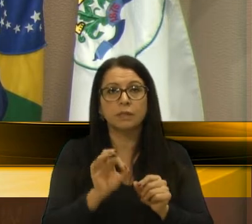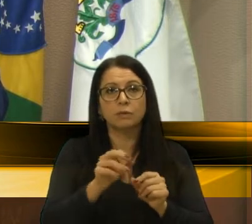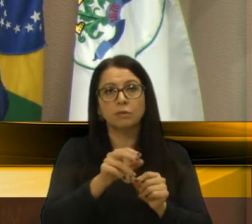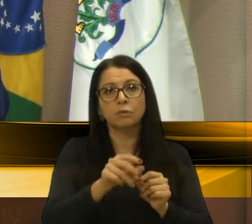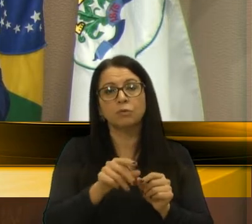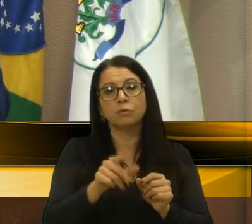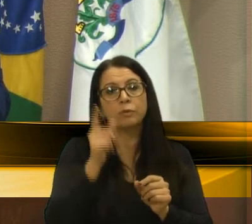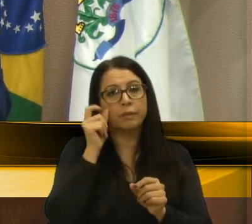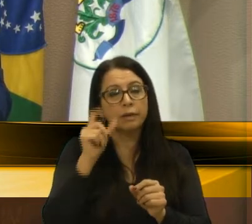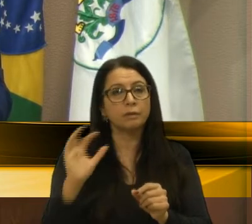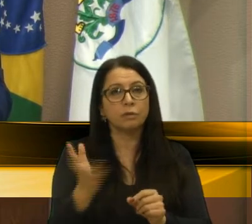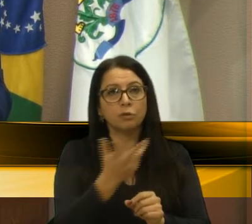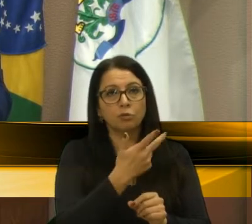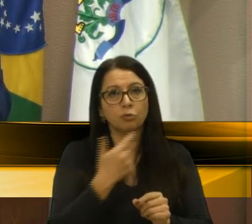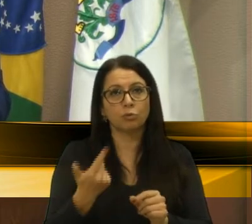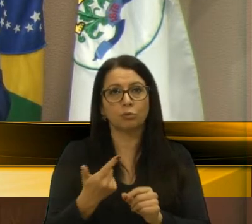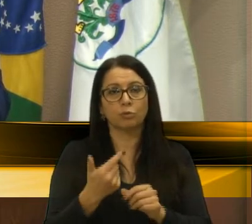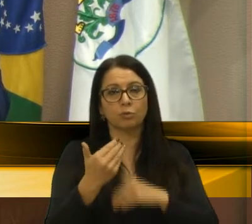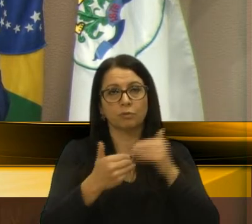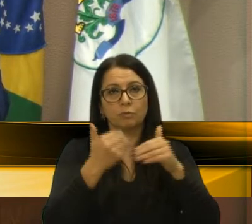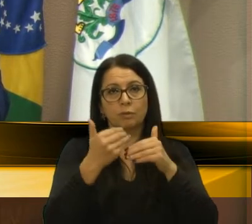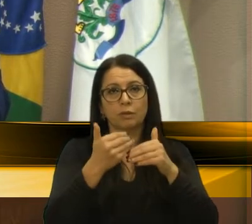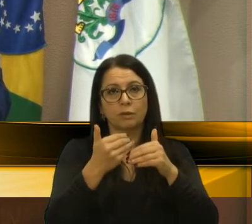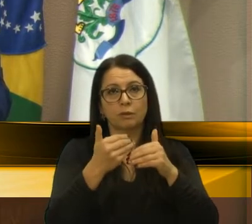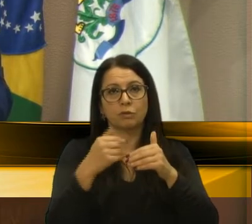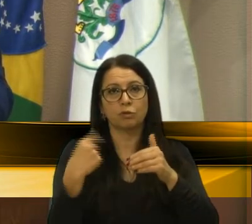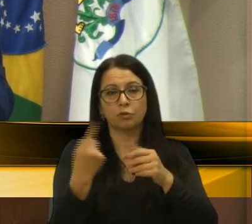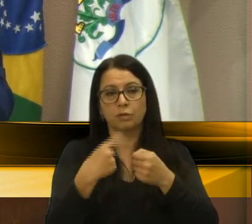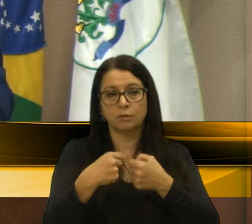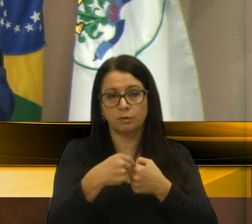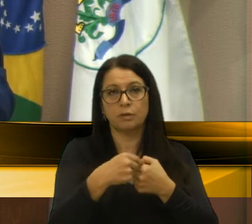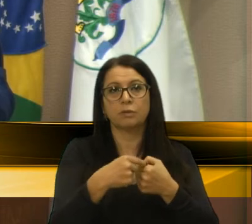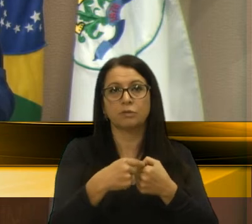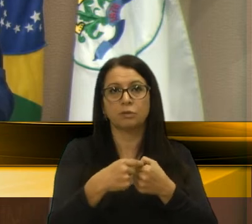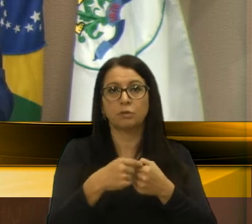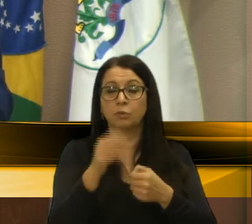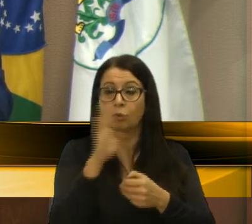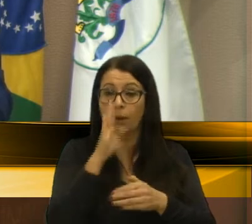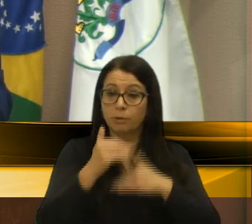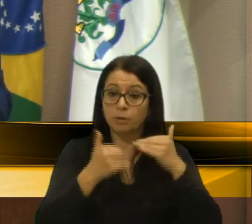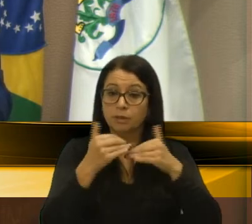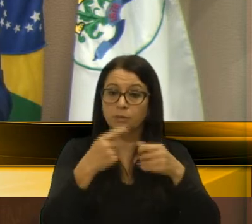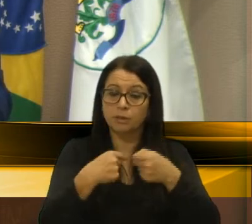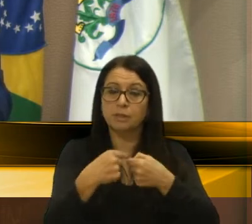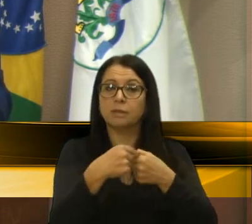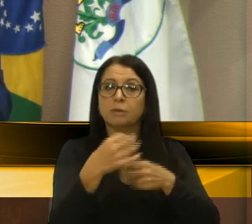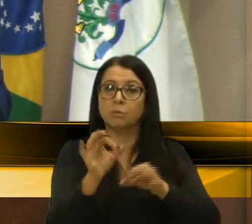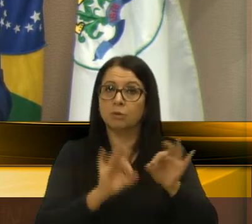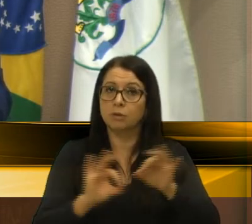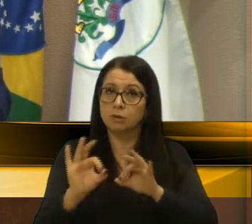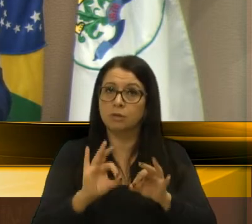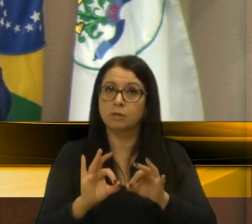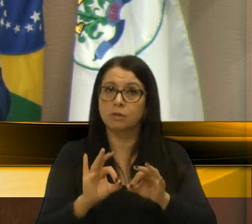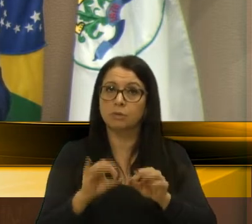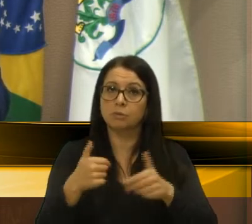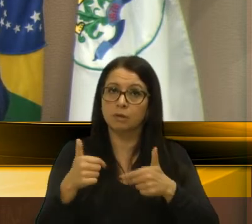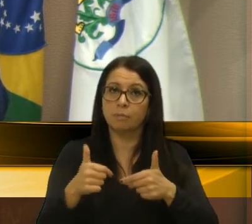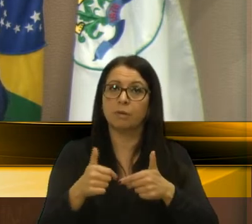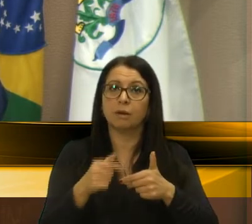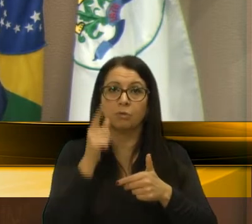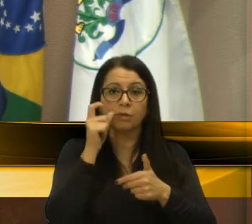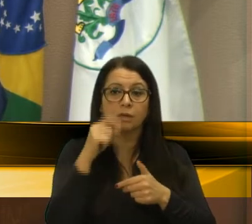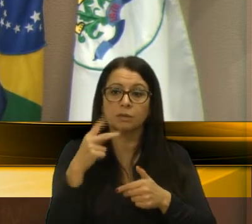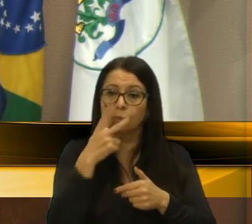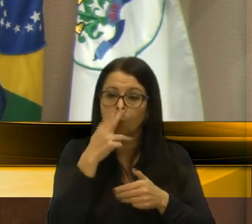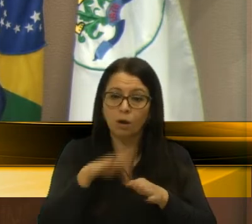de interesse comum do âmbito do desenvolvimento urbano. Com o rápido crescimento das cidades, é preciso organizar os serviços urbanos de interesse comum